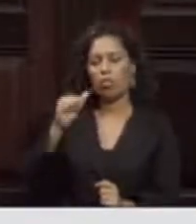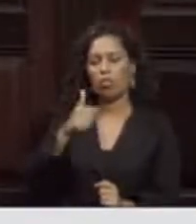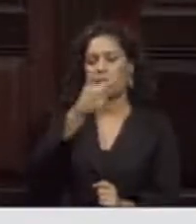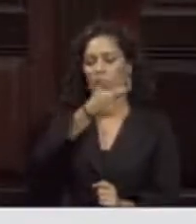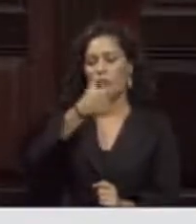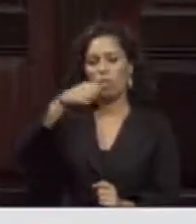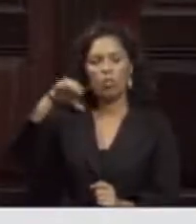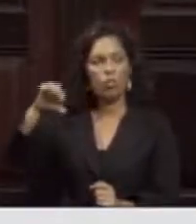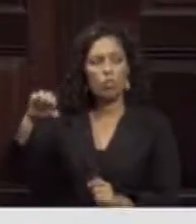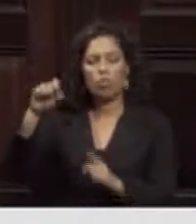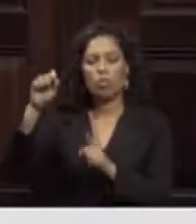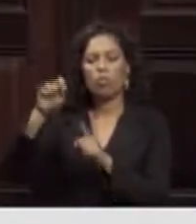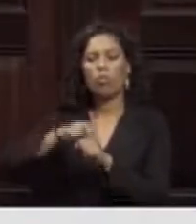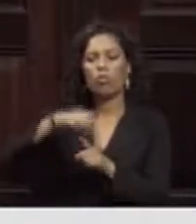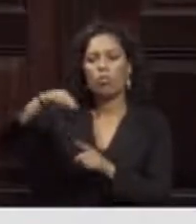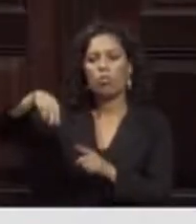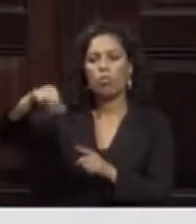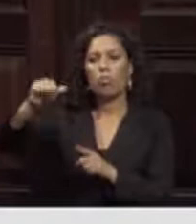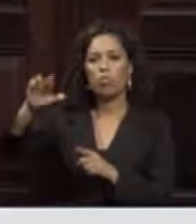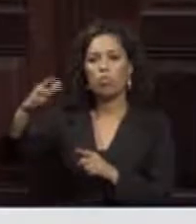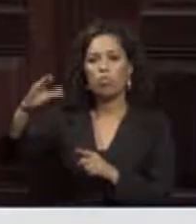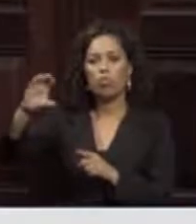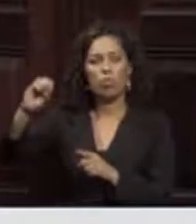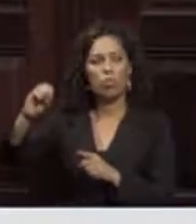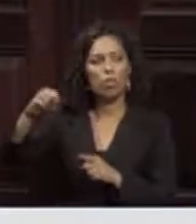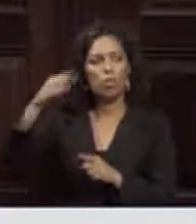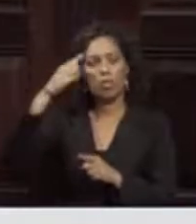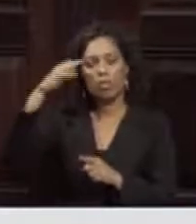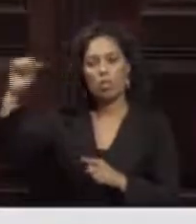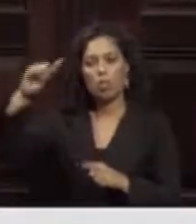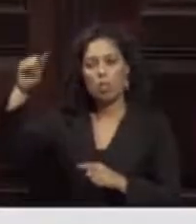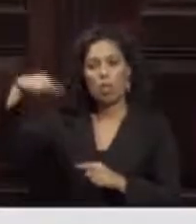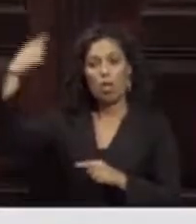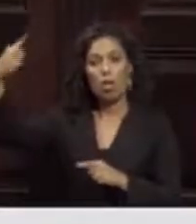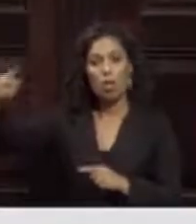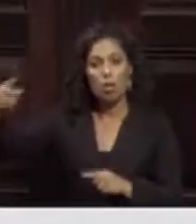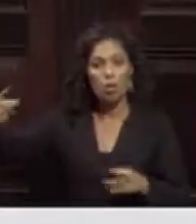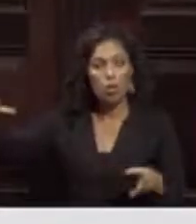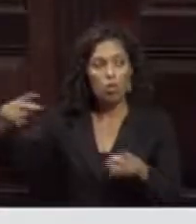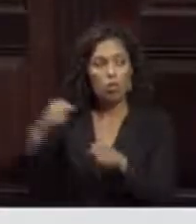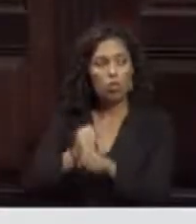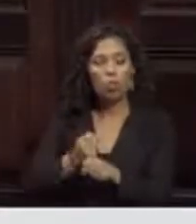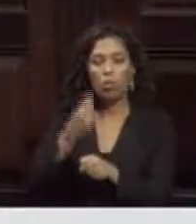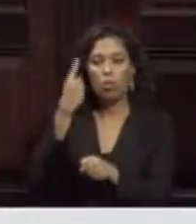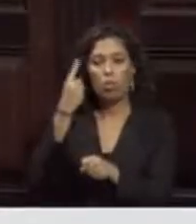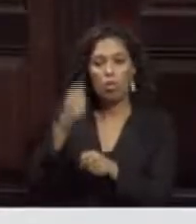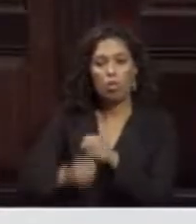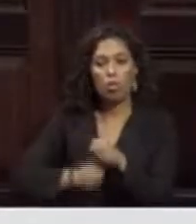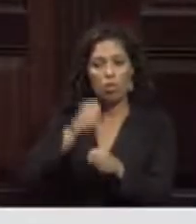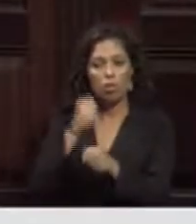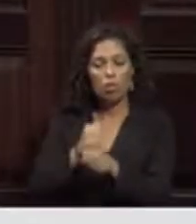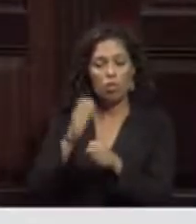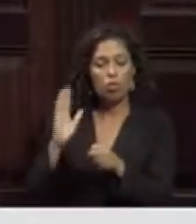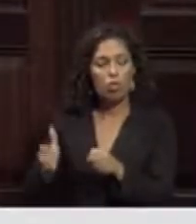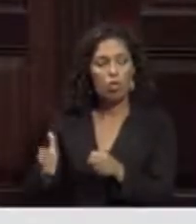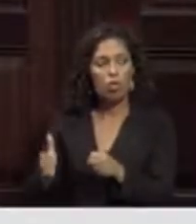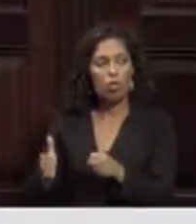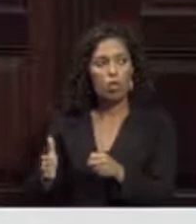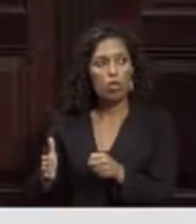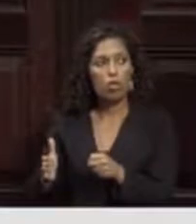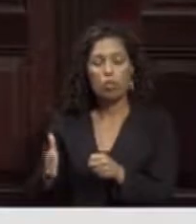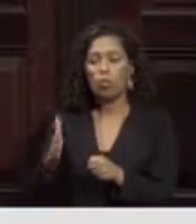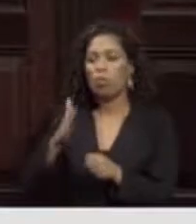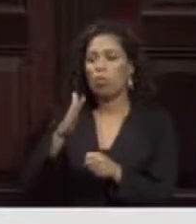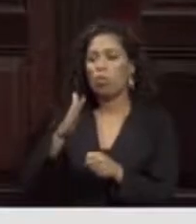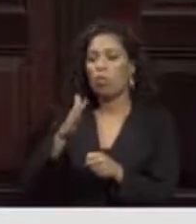março, a semana que vem, Semana Santa, completa um ano do assassinato de um jovem de